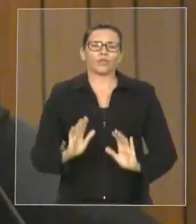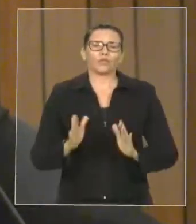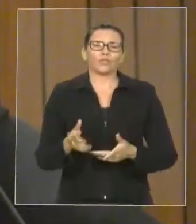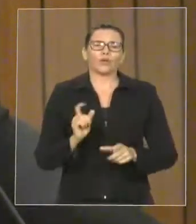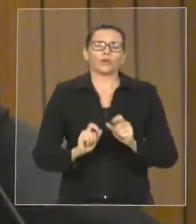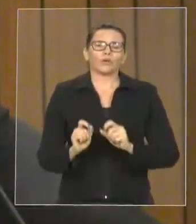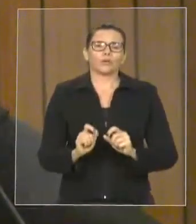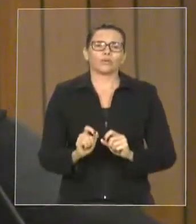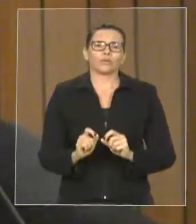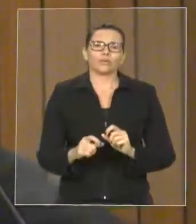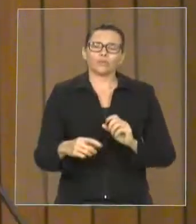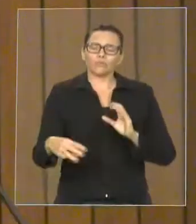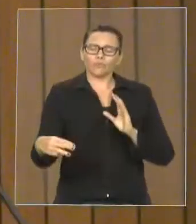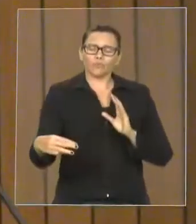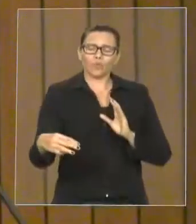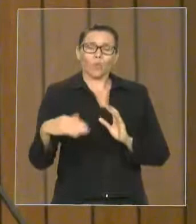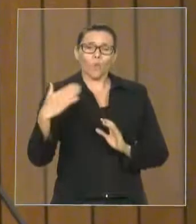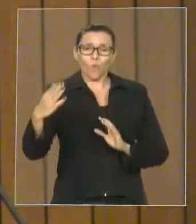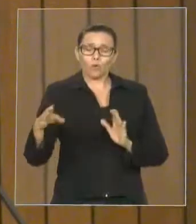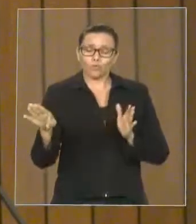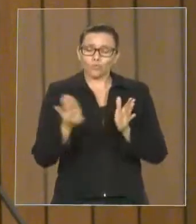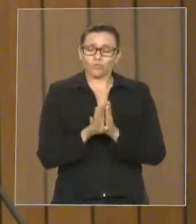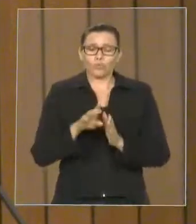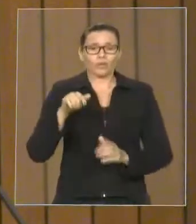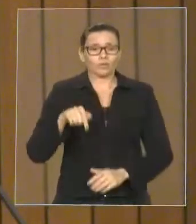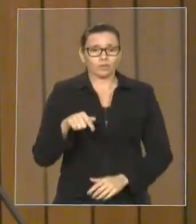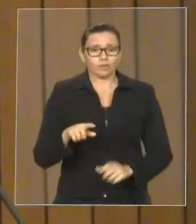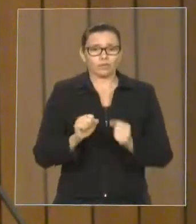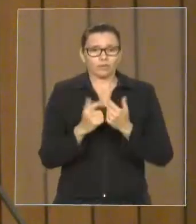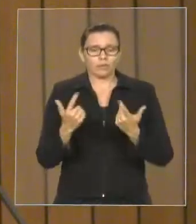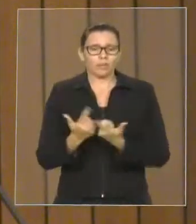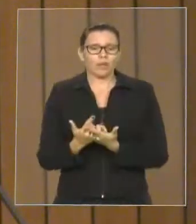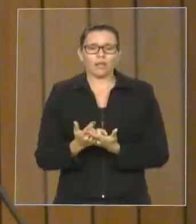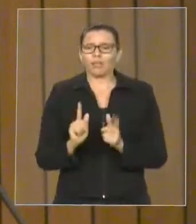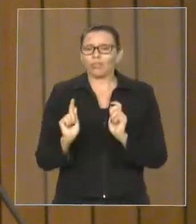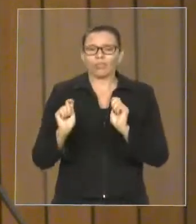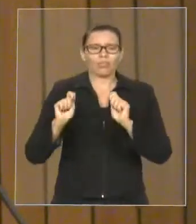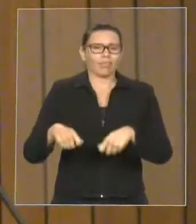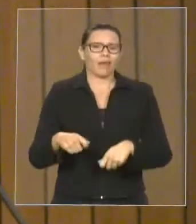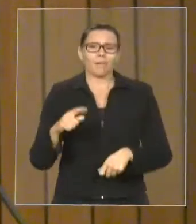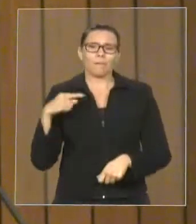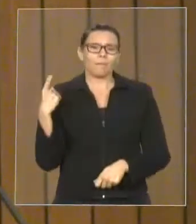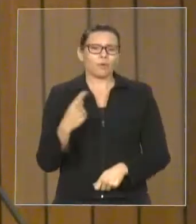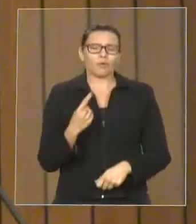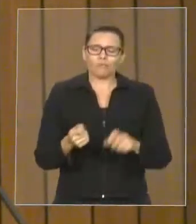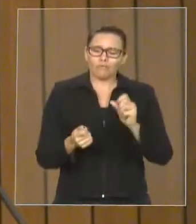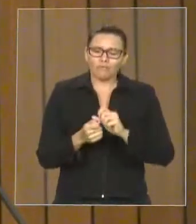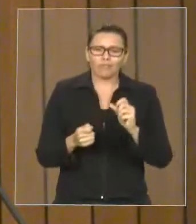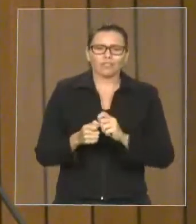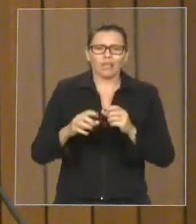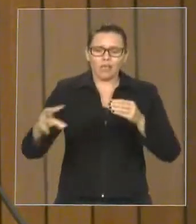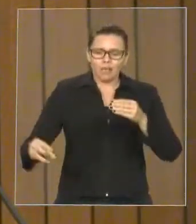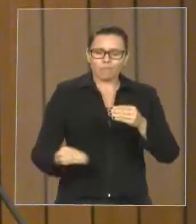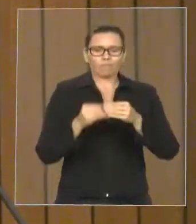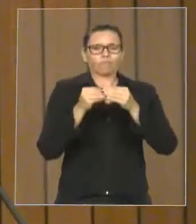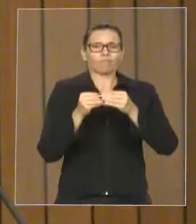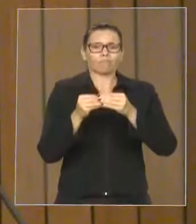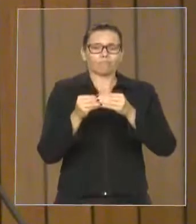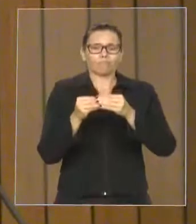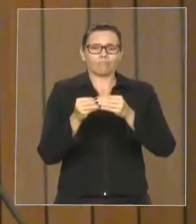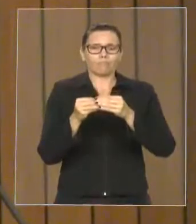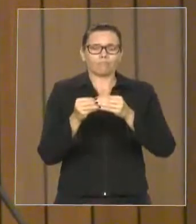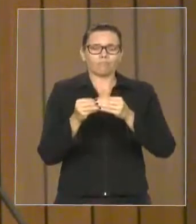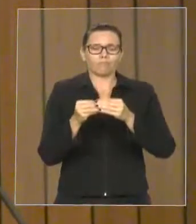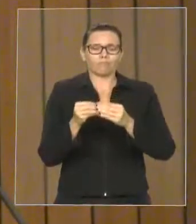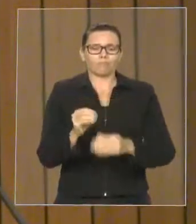deputados, uma vez que prevê que o deputado tem um prazo de 6 dias após a publicação no Diário Oficial do Poder Executivo.